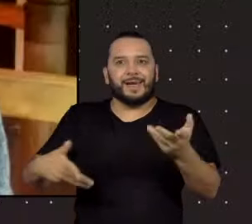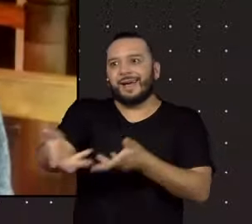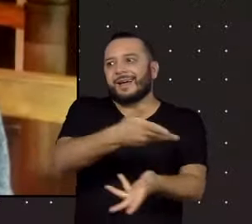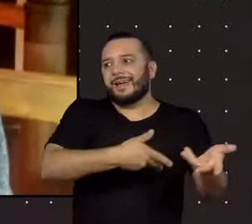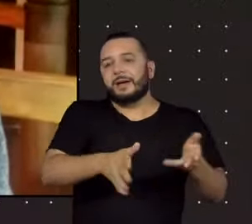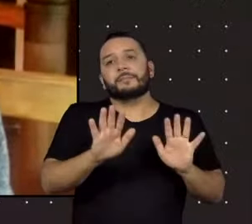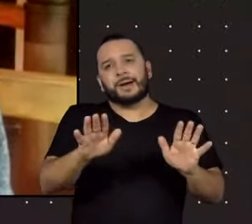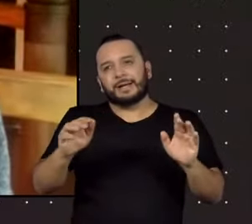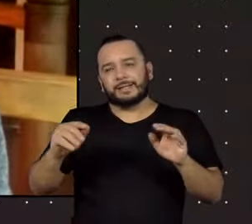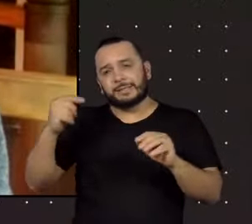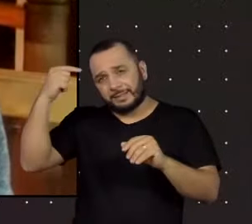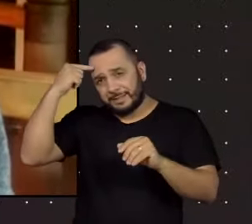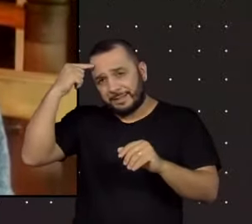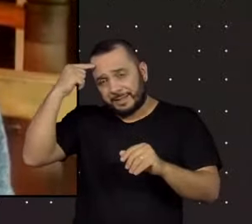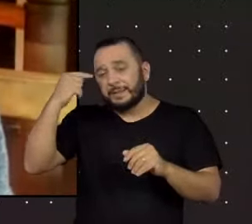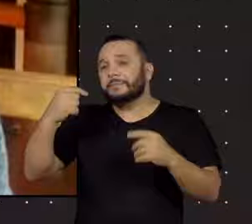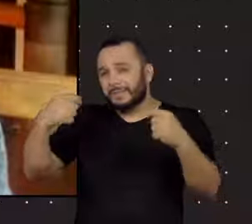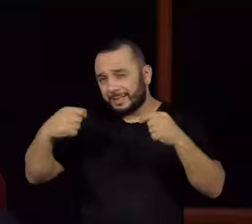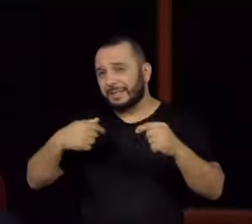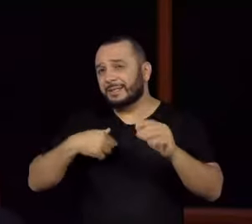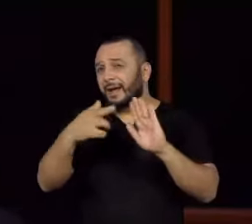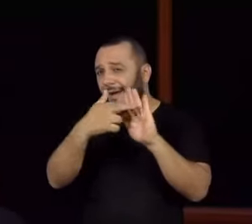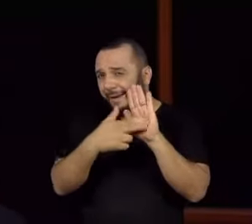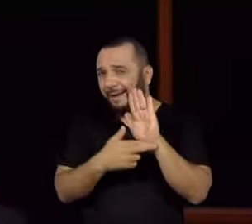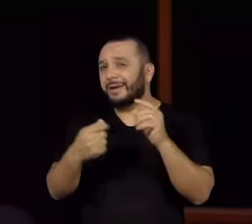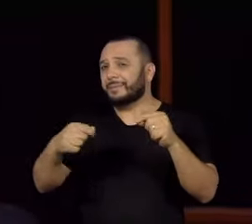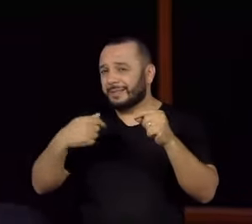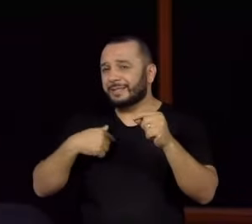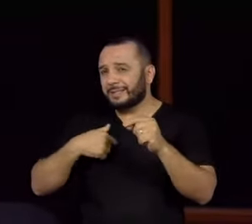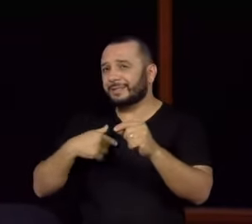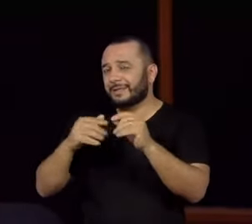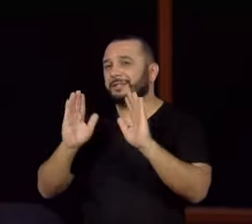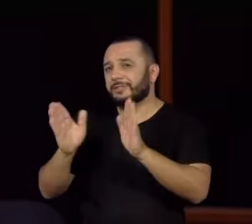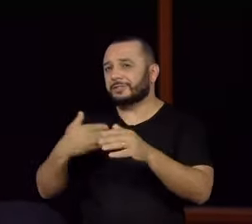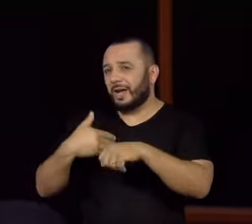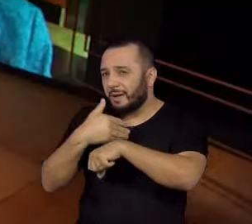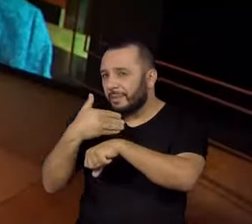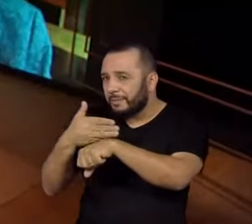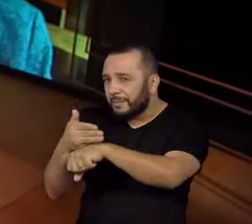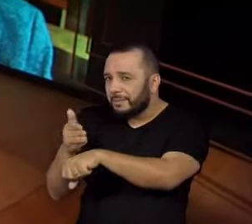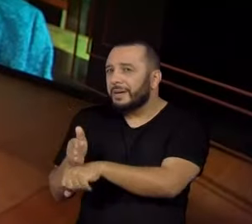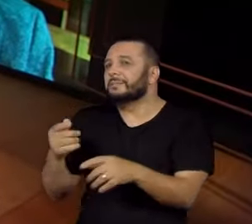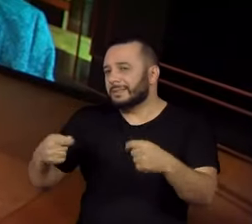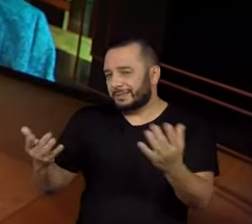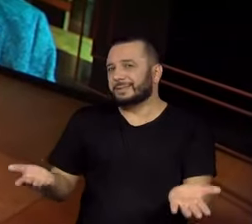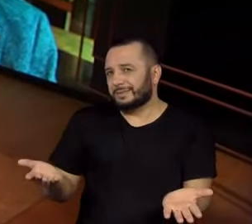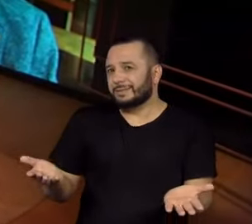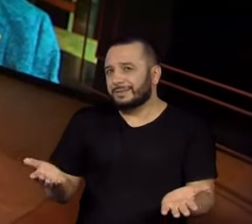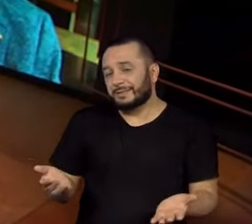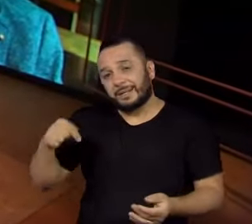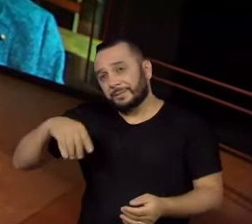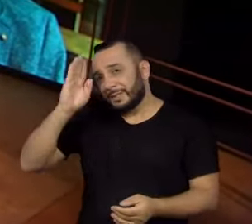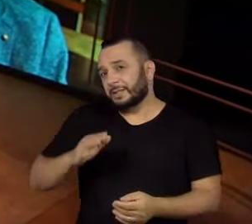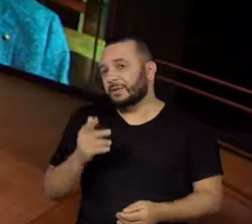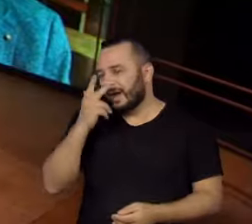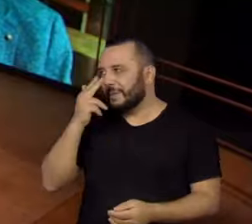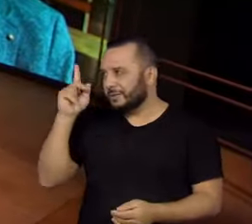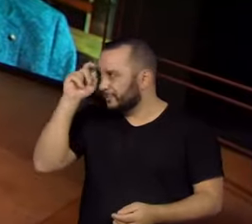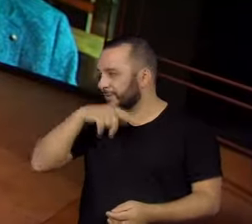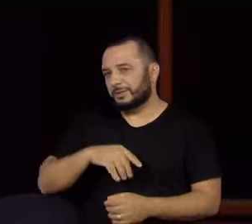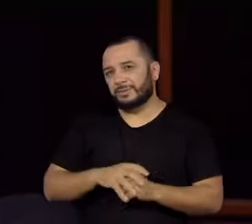nossa mente. Isso o brasileiro dificilmente tem, né? Agora, de volta ao Brasil, você se envolve numa iniciativa da televisão que foi um terremoto